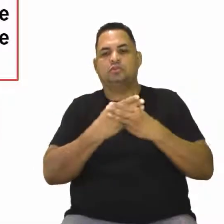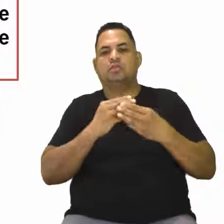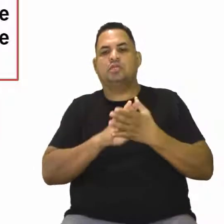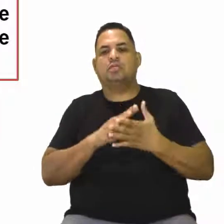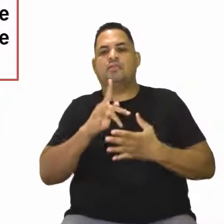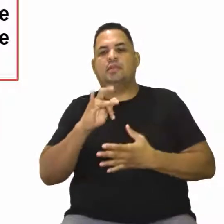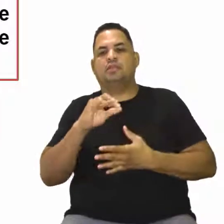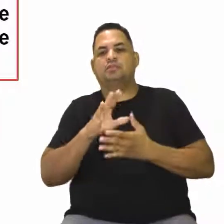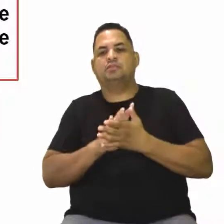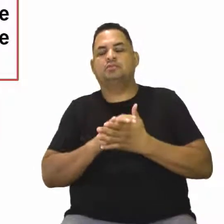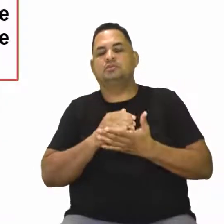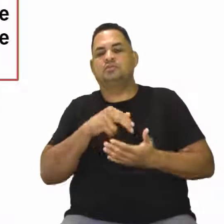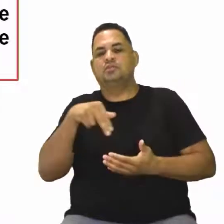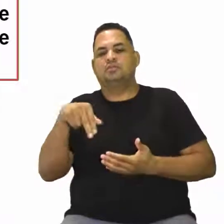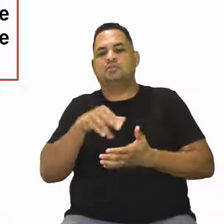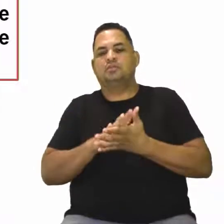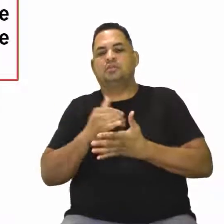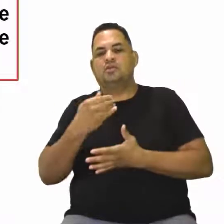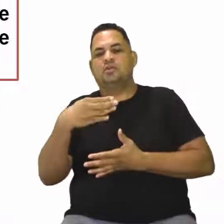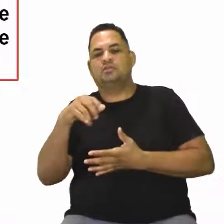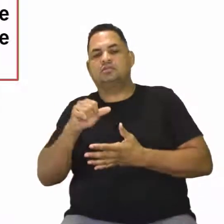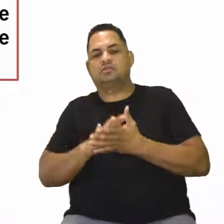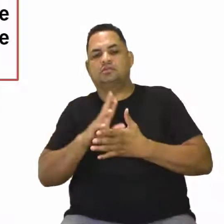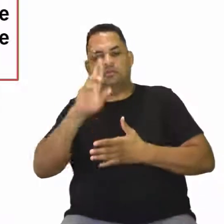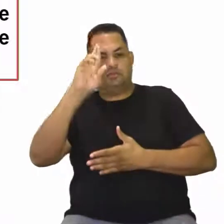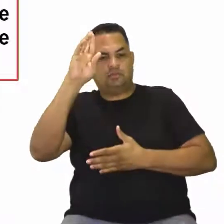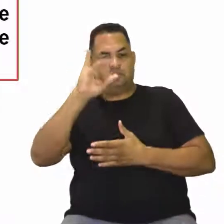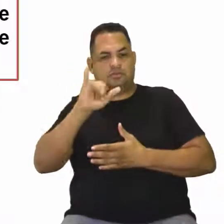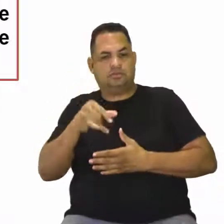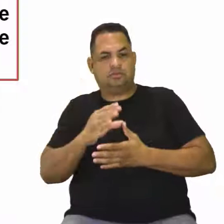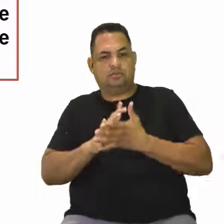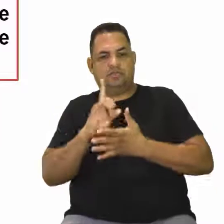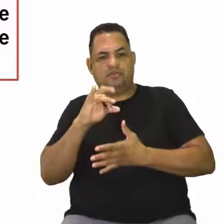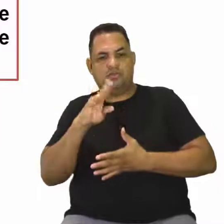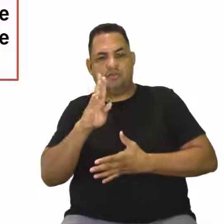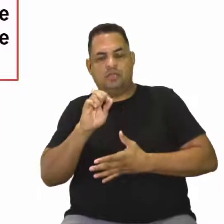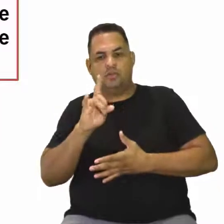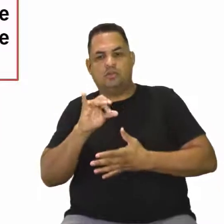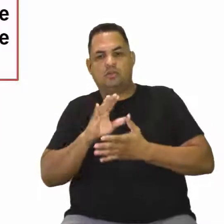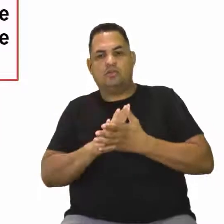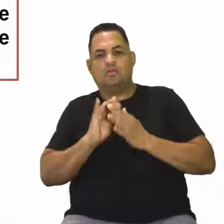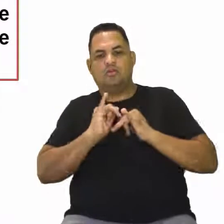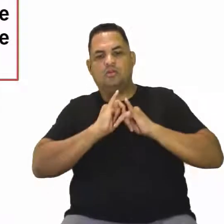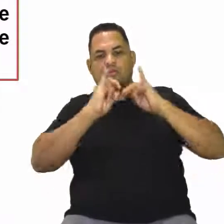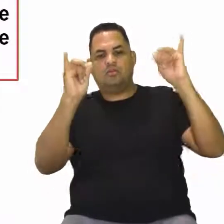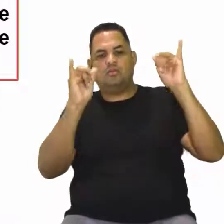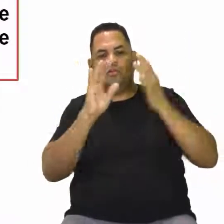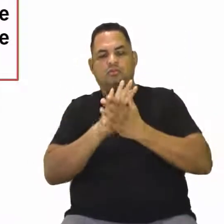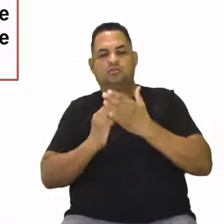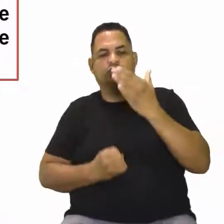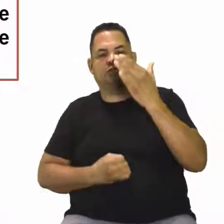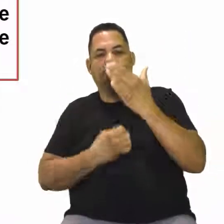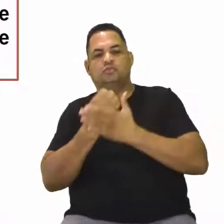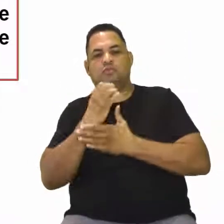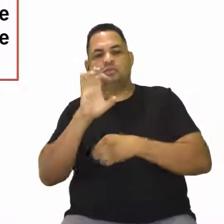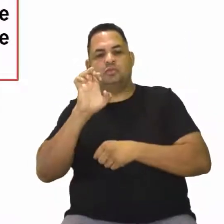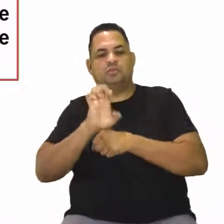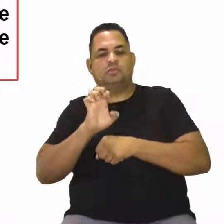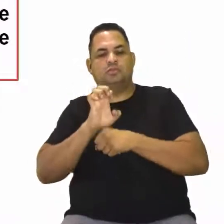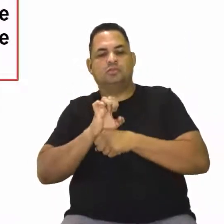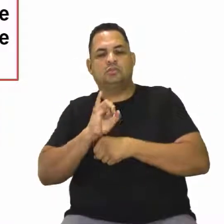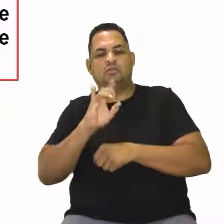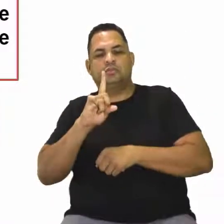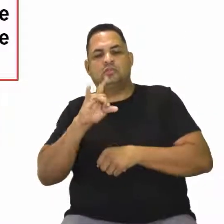1947. O líder judeu, David Ben-Gurion, proclamou a criação do Estado de Israel